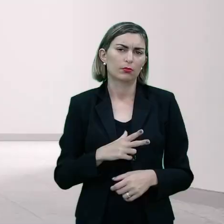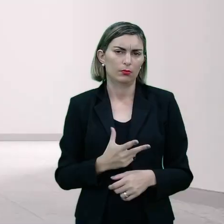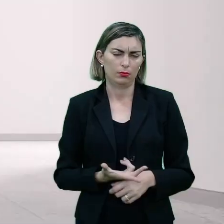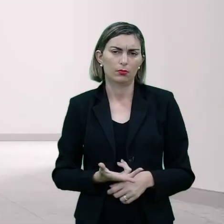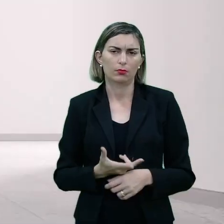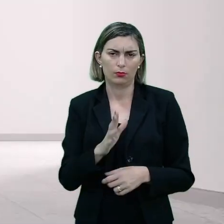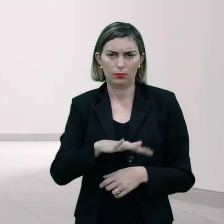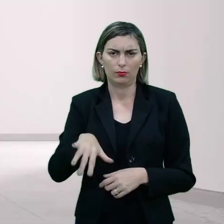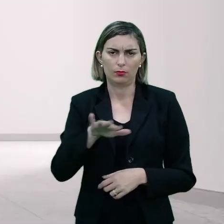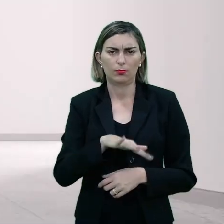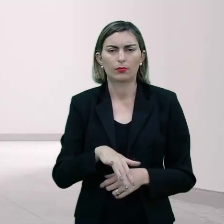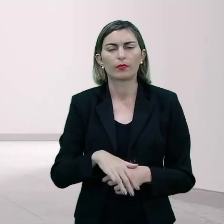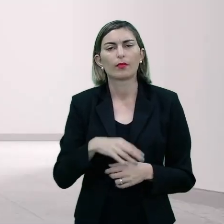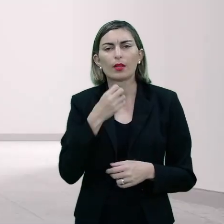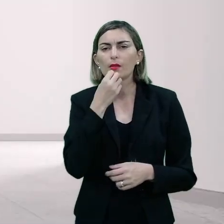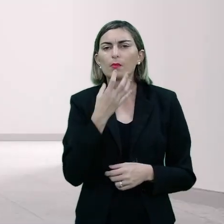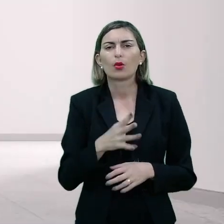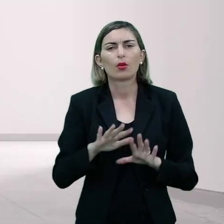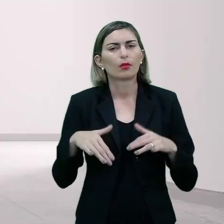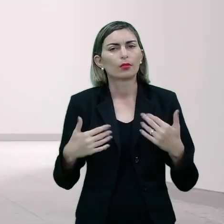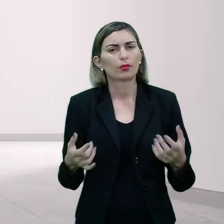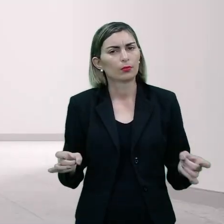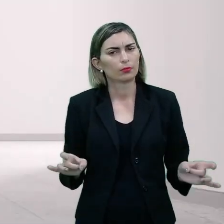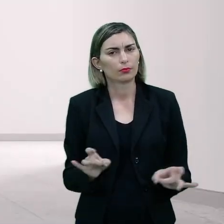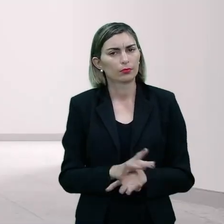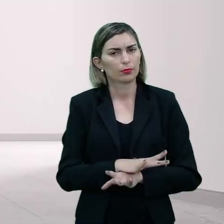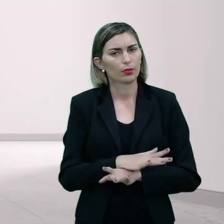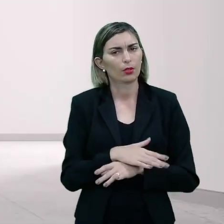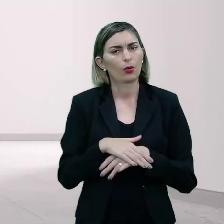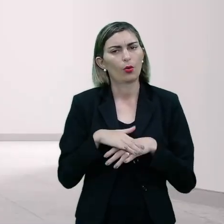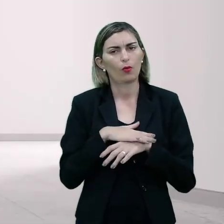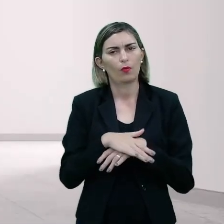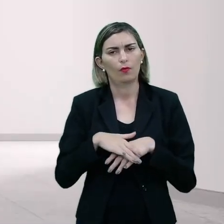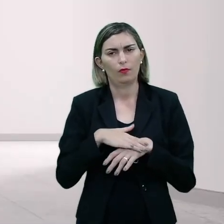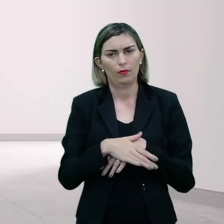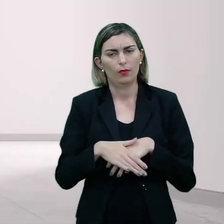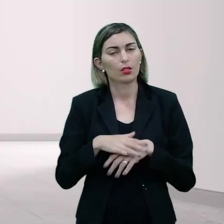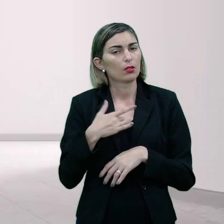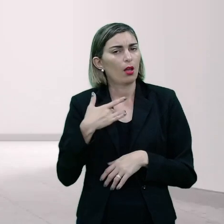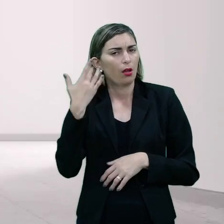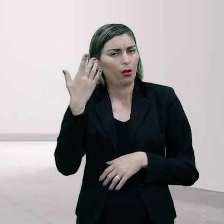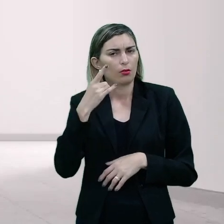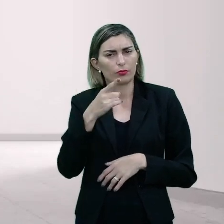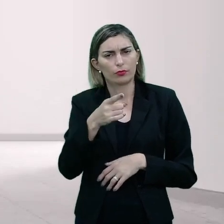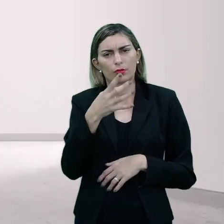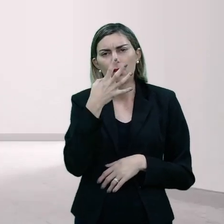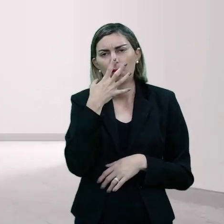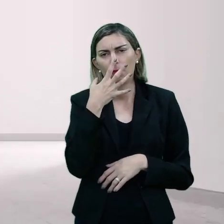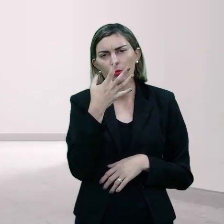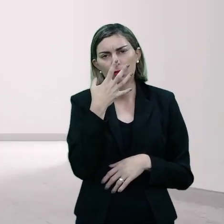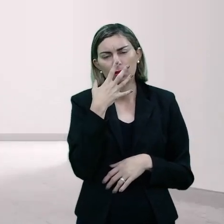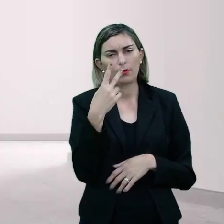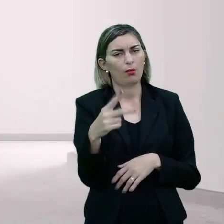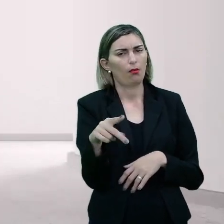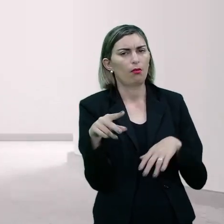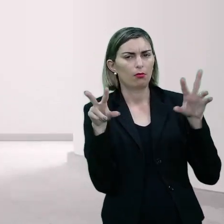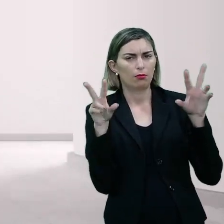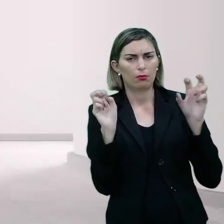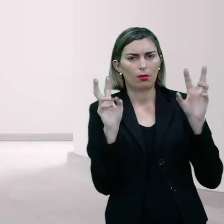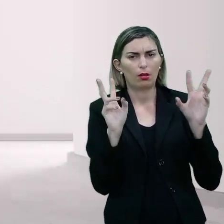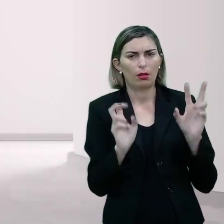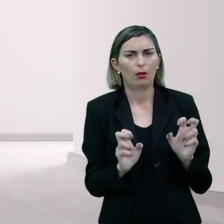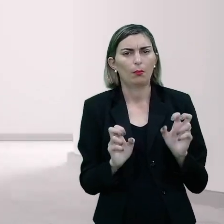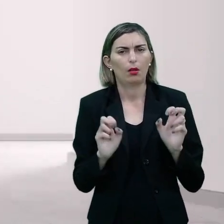Tá? Bom, então por aqui a gente termina a nossa conversa. Eu acho que vocês observaram que esse assunto, né, o